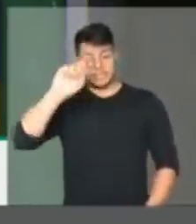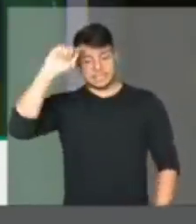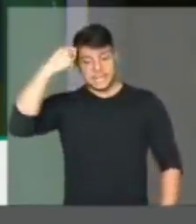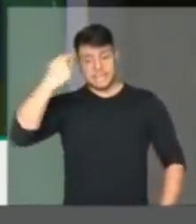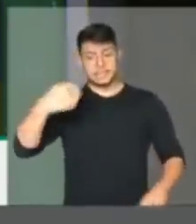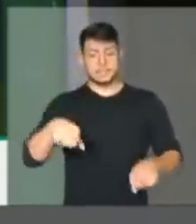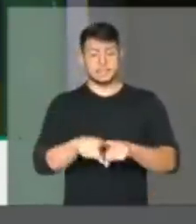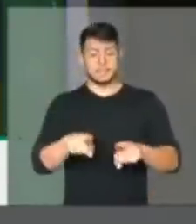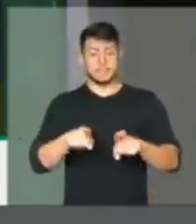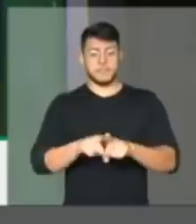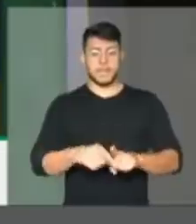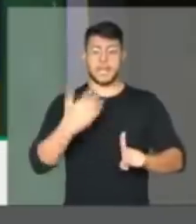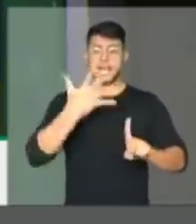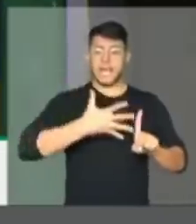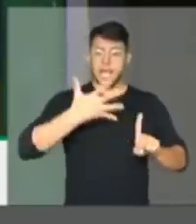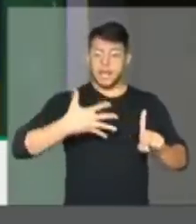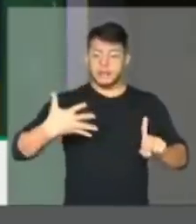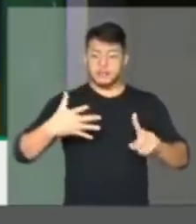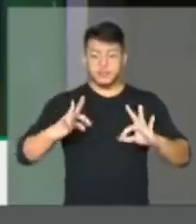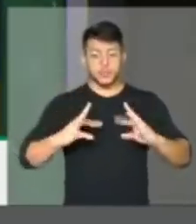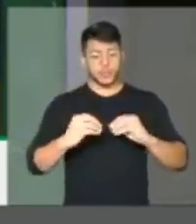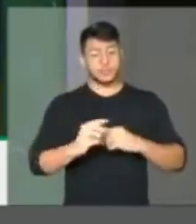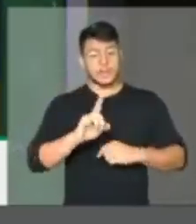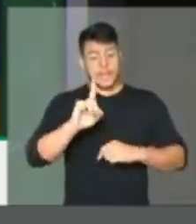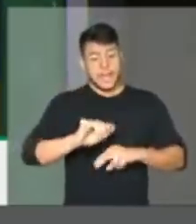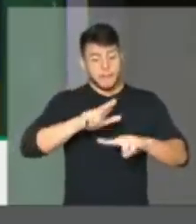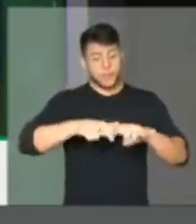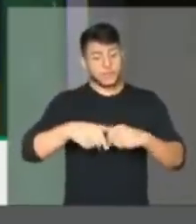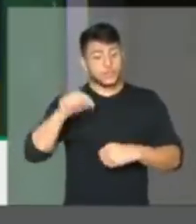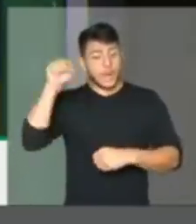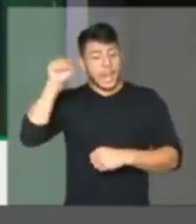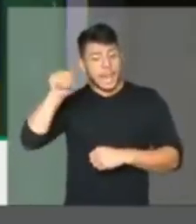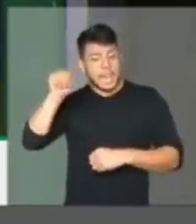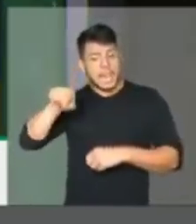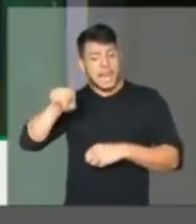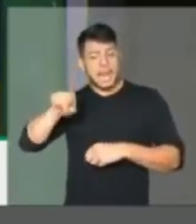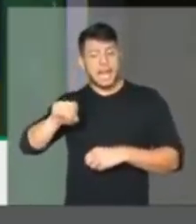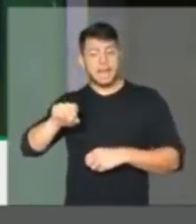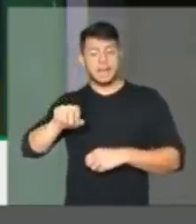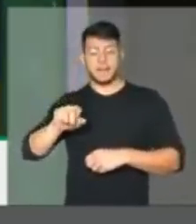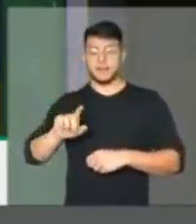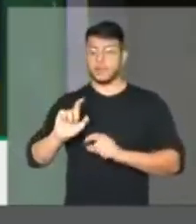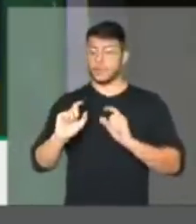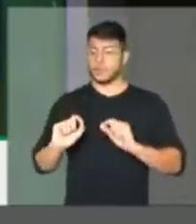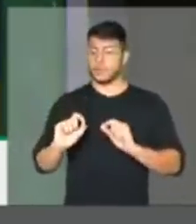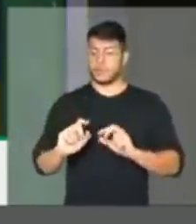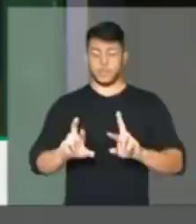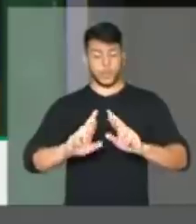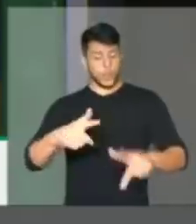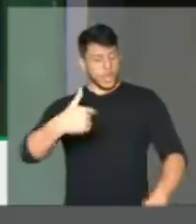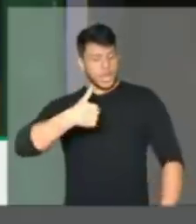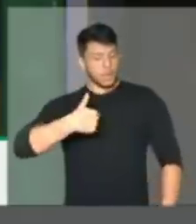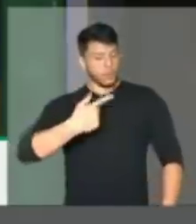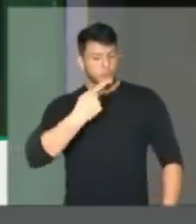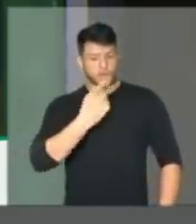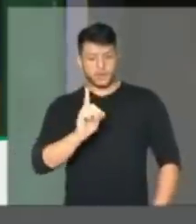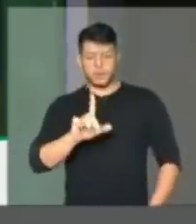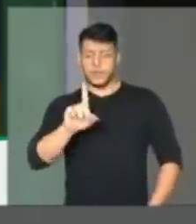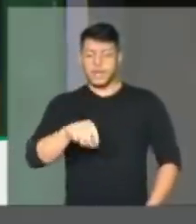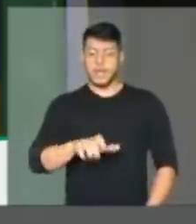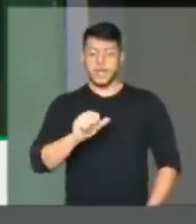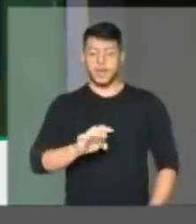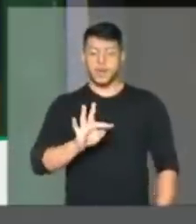mulheres, dos homossexuais. São nesses estados, governados pelo Partido dos Trabalhadores, não sou eu que estou falando, é o Atlas